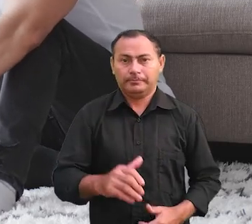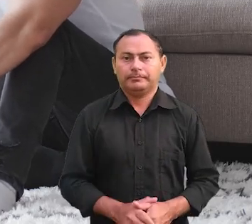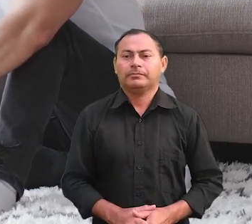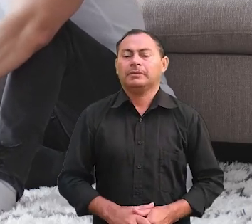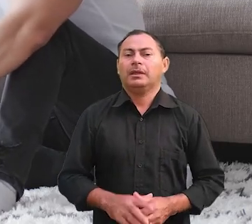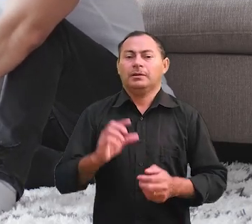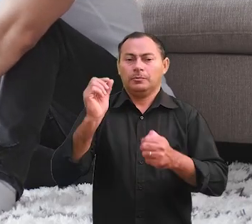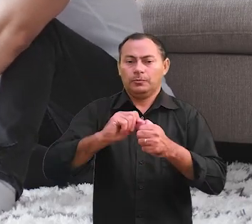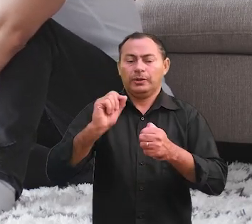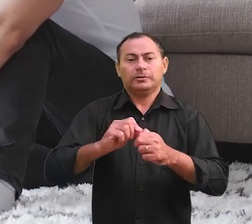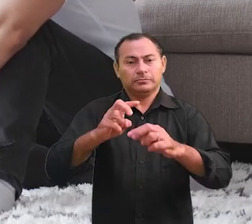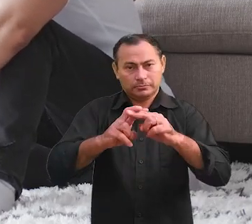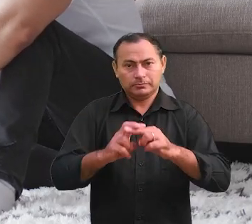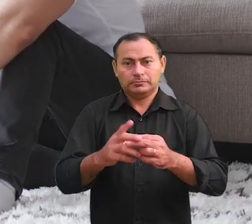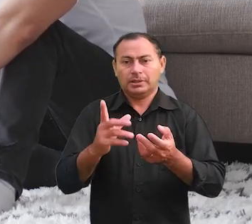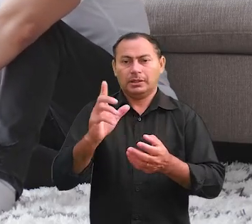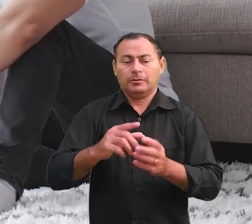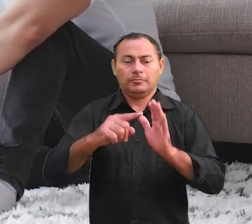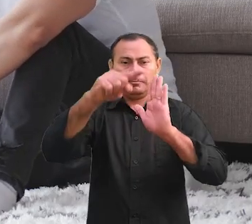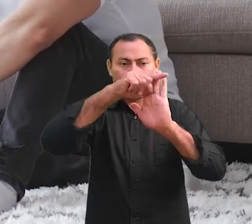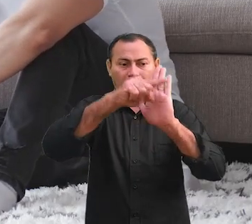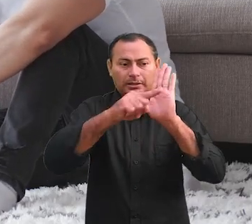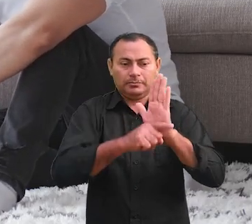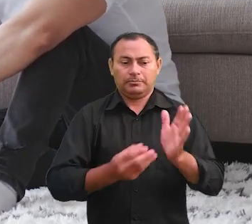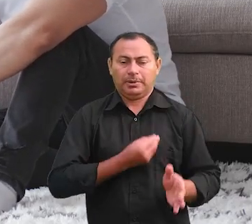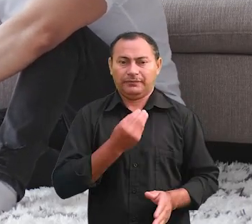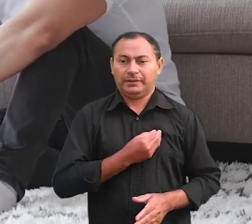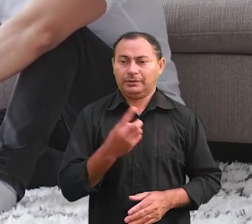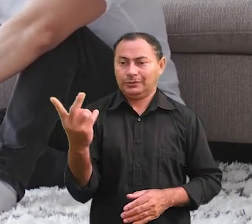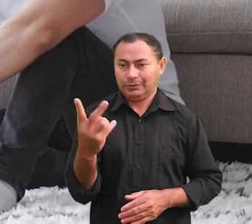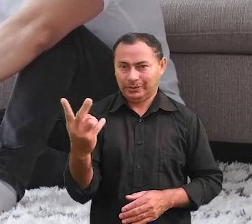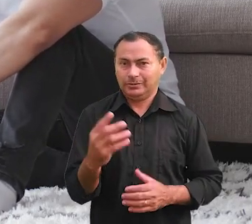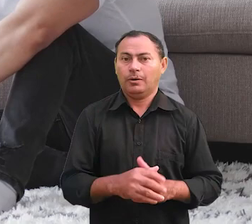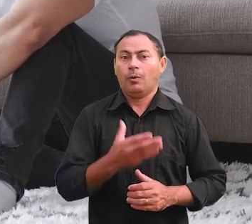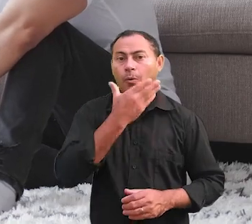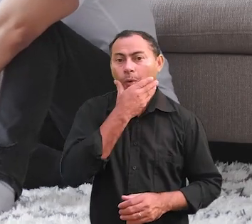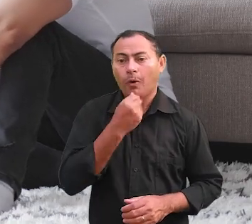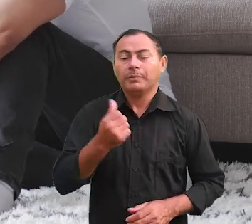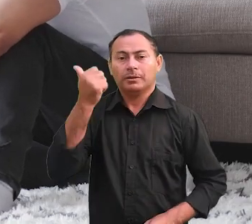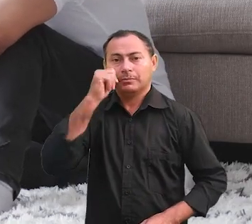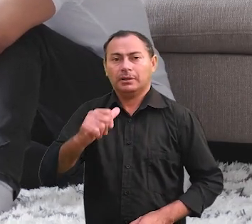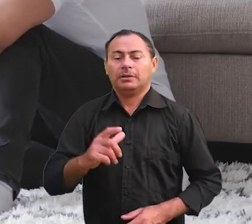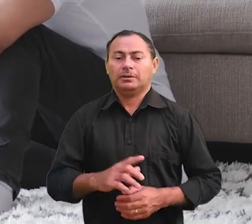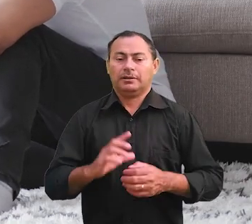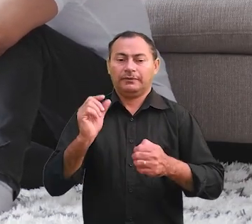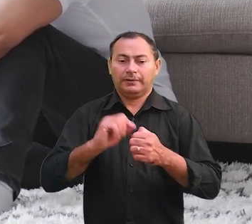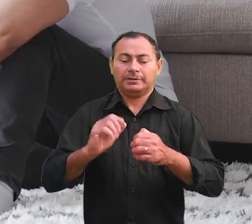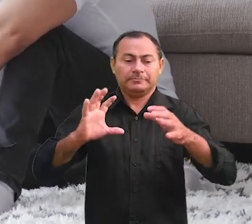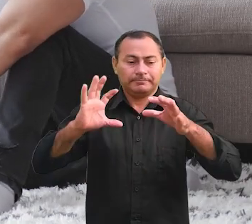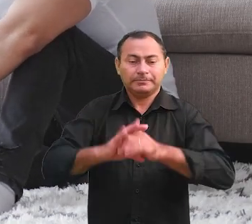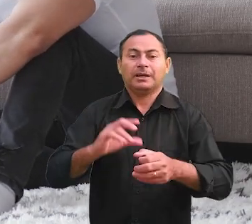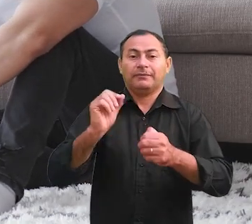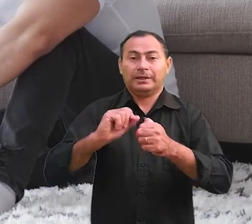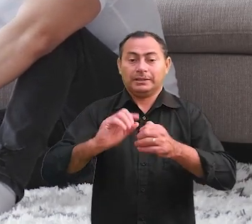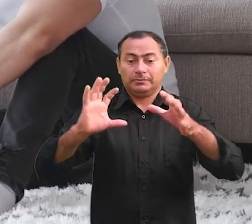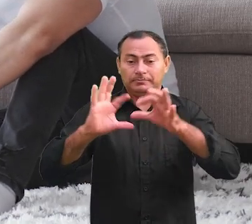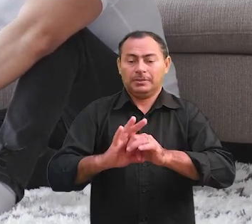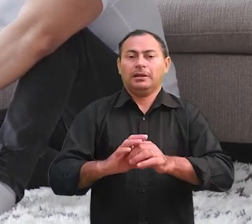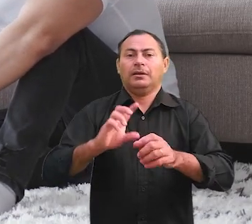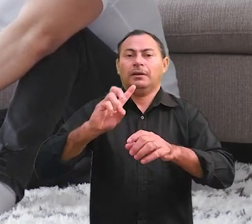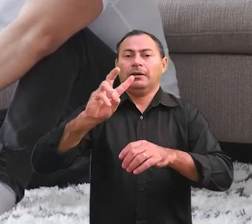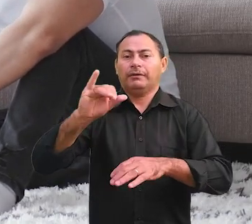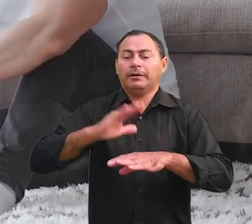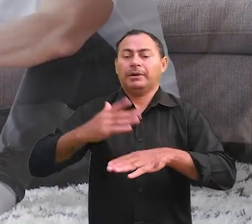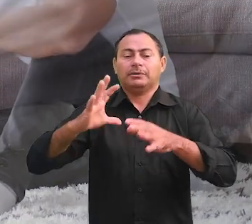mulher o som fez para isso esse é o plano para a vida dele quando o homem EA mulher formam é a sonoridade